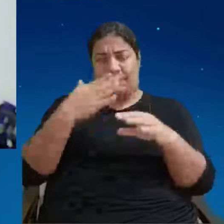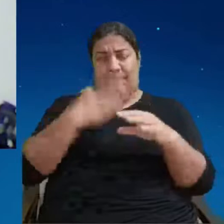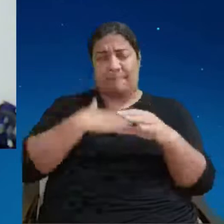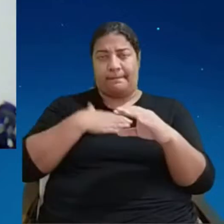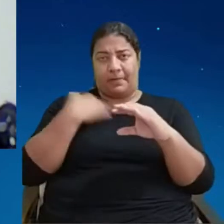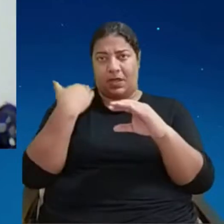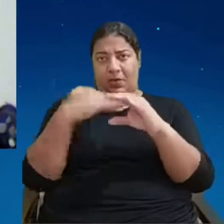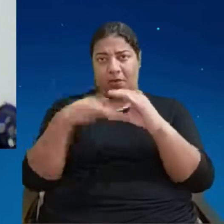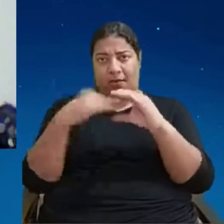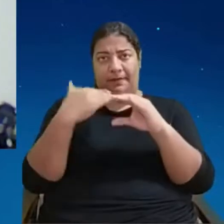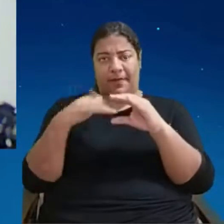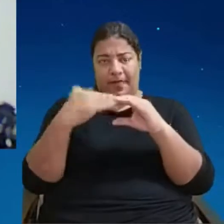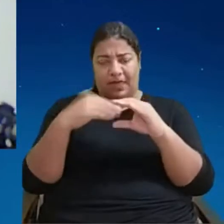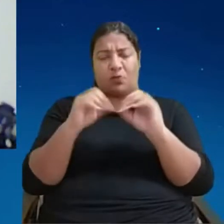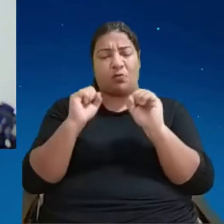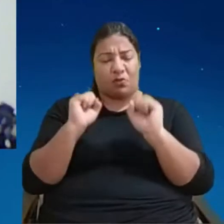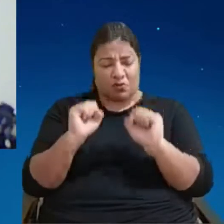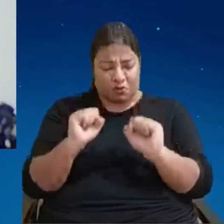facilita